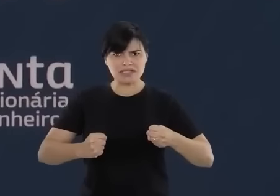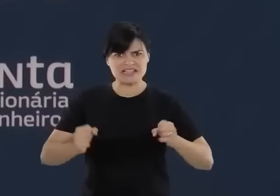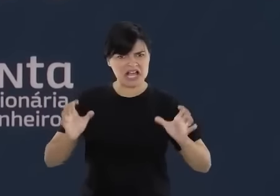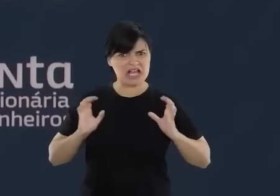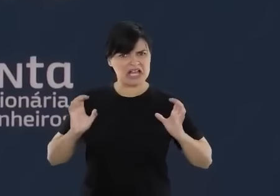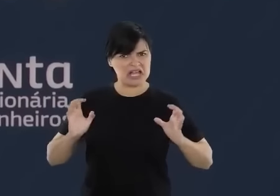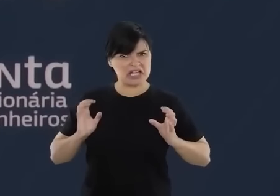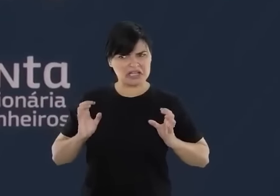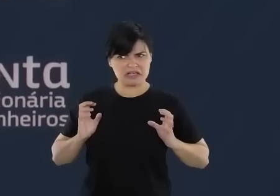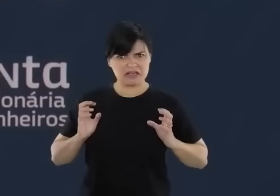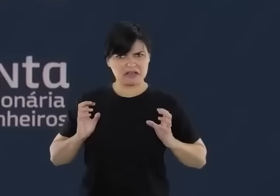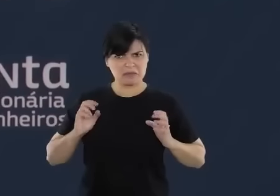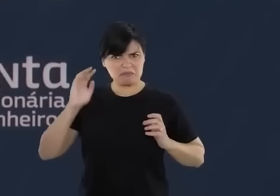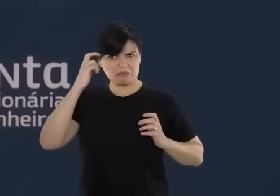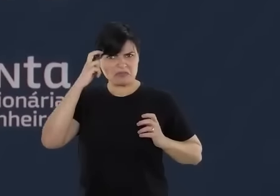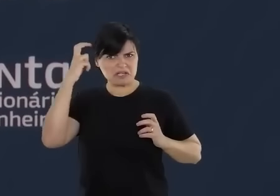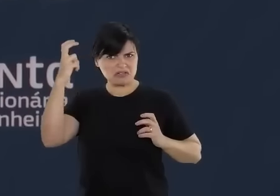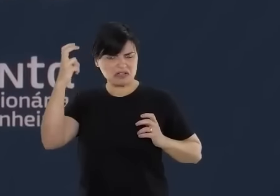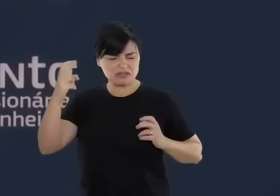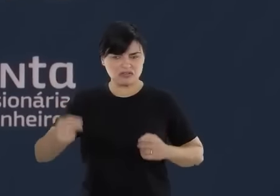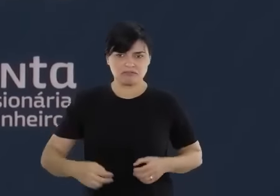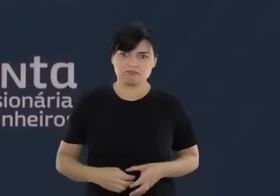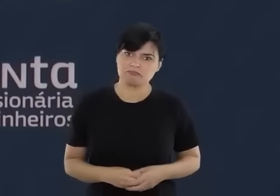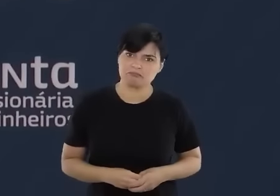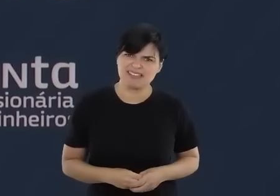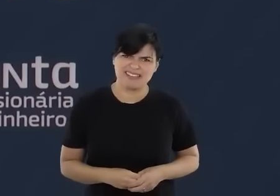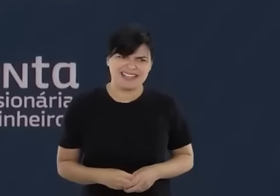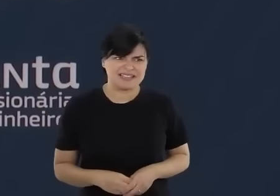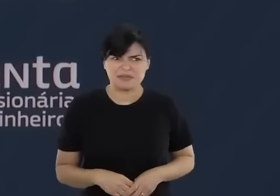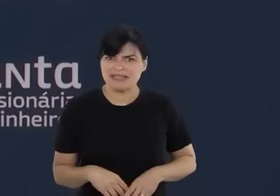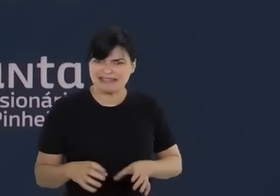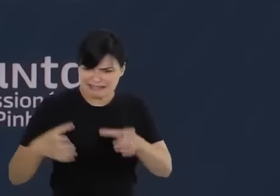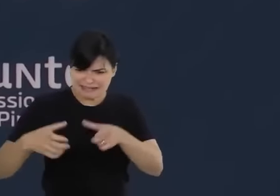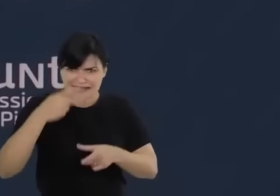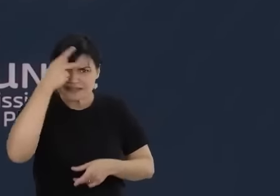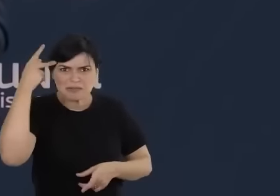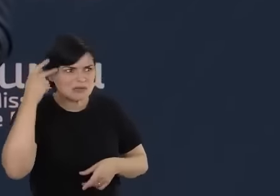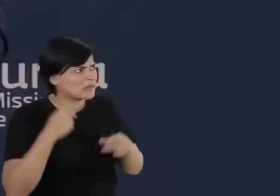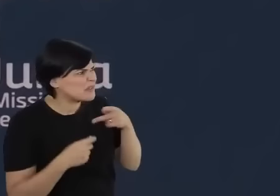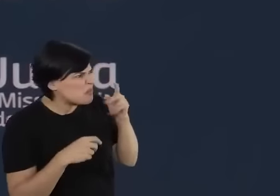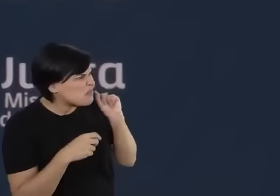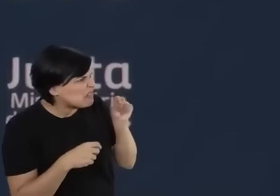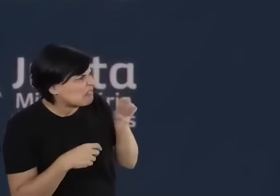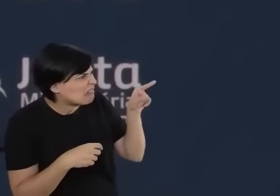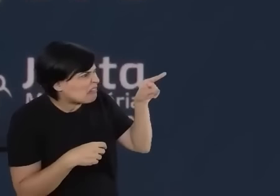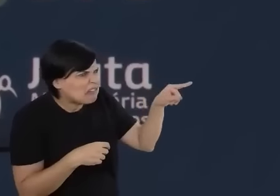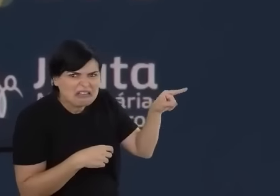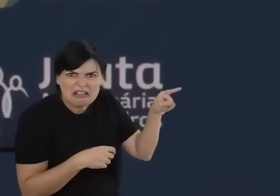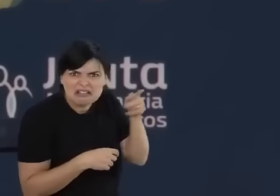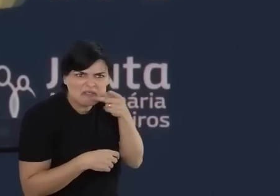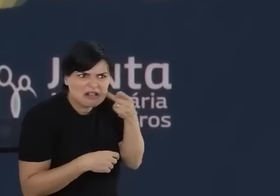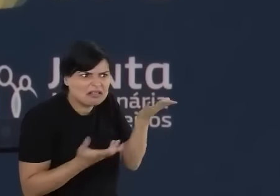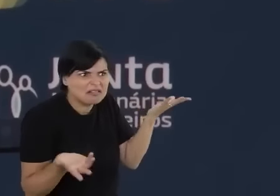a cidade estava tomada por esse pensamento o que que é isso que esse homem tá pregando que novidade é essa porque Paulo pregava Jesus e a ressurreição e eles